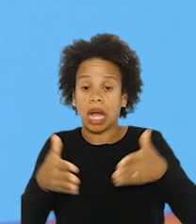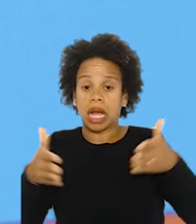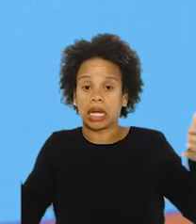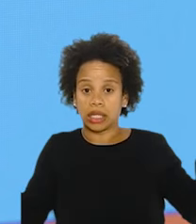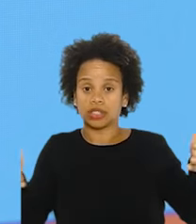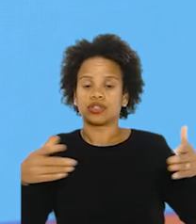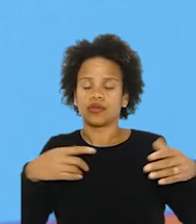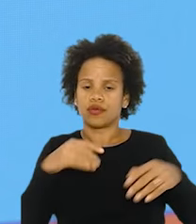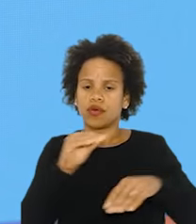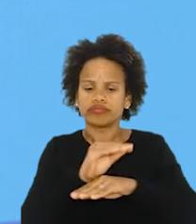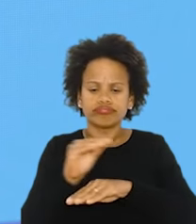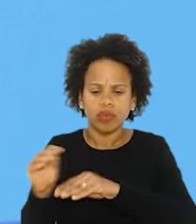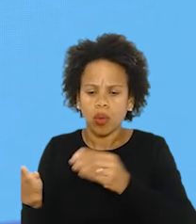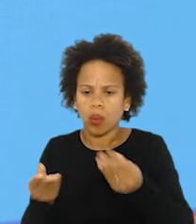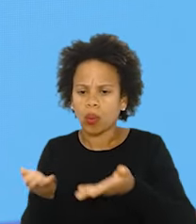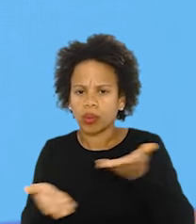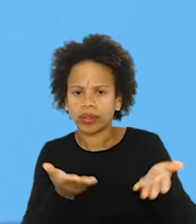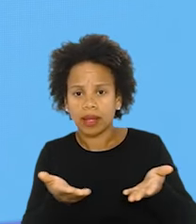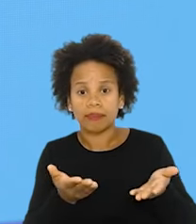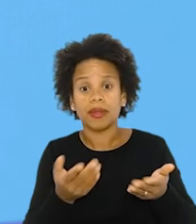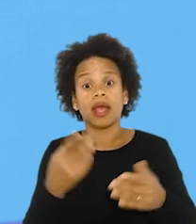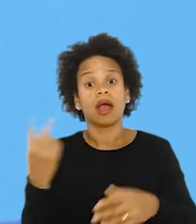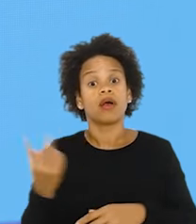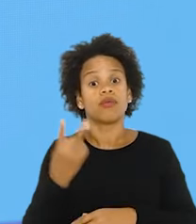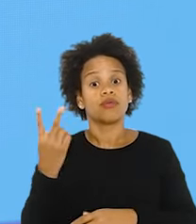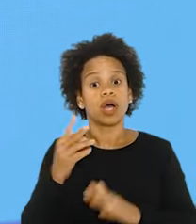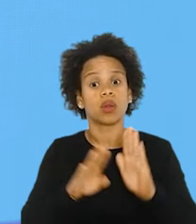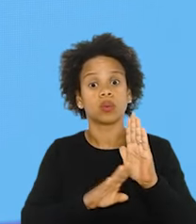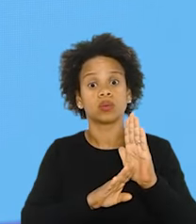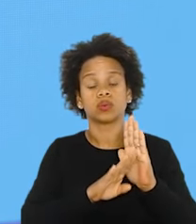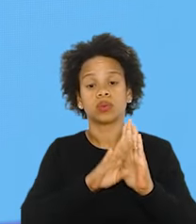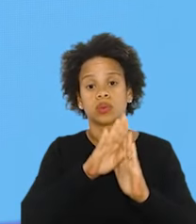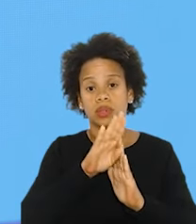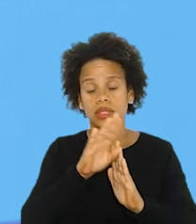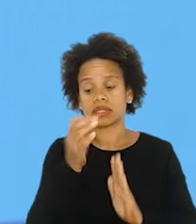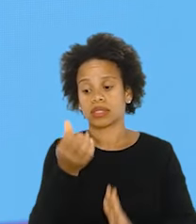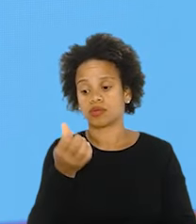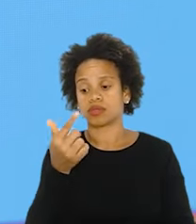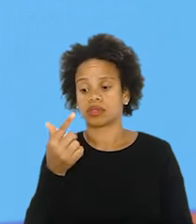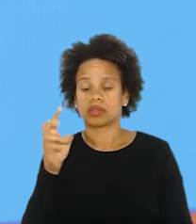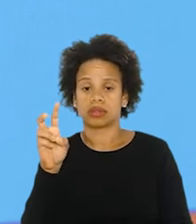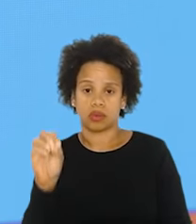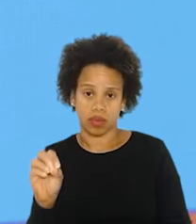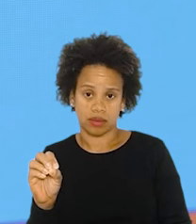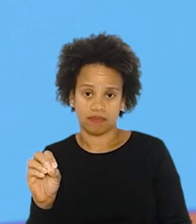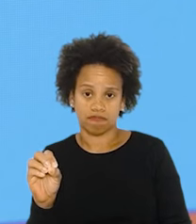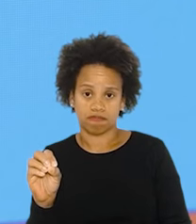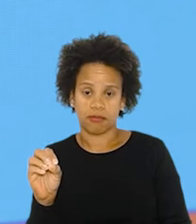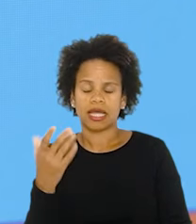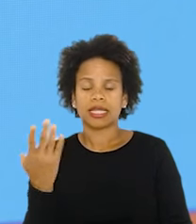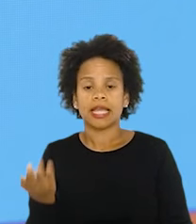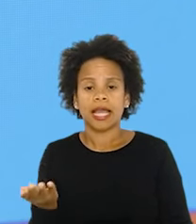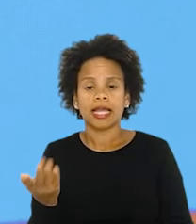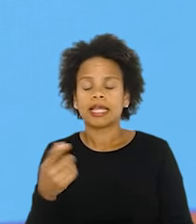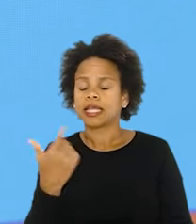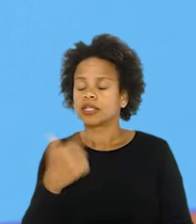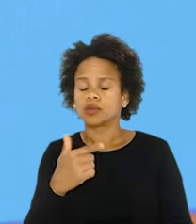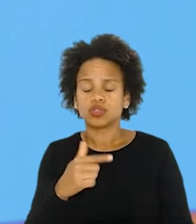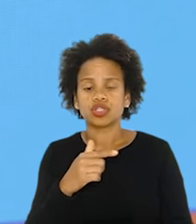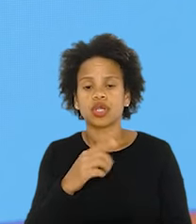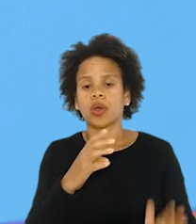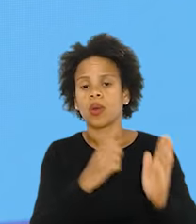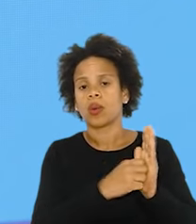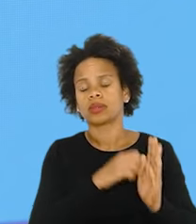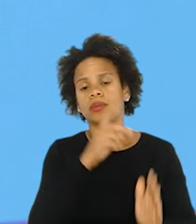uma casa e tal e o valor foi ultrapassou o valor mensal 6750 bruto e aí ele não tinha conta pessoa